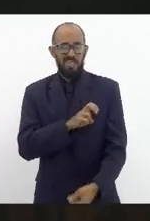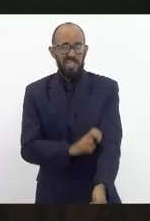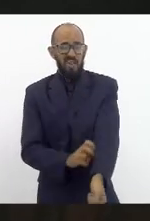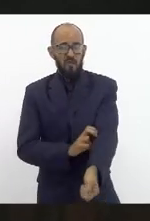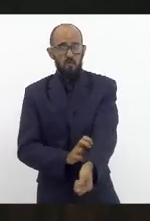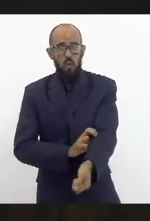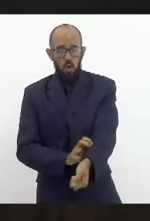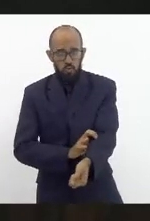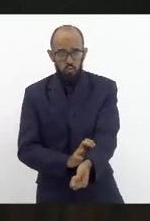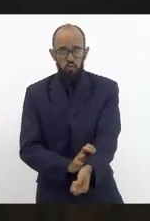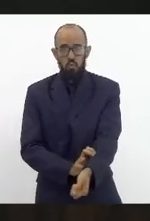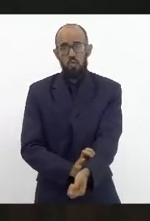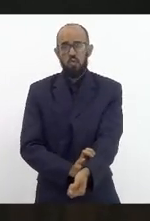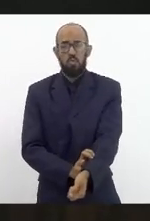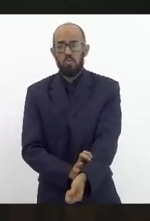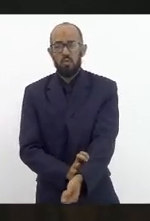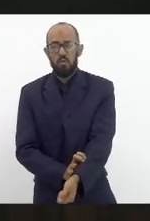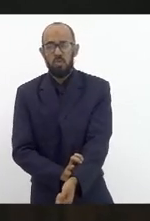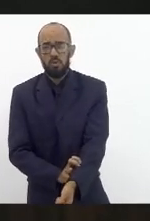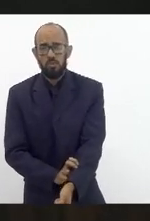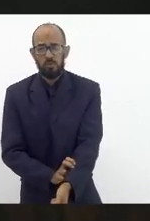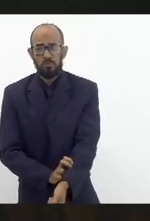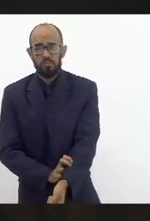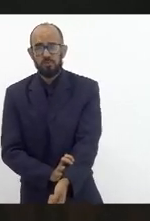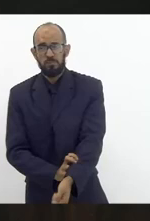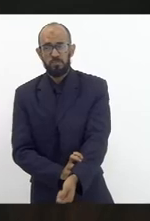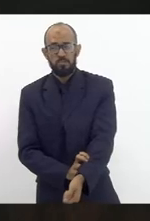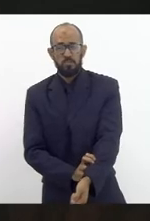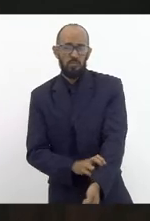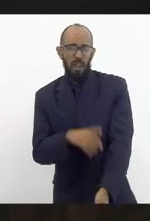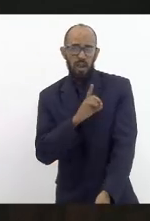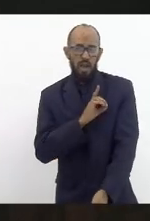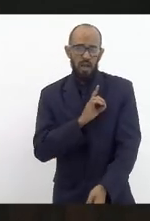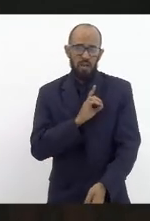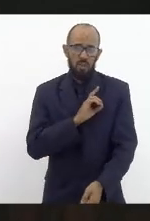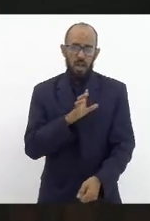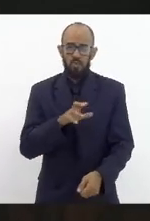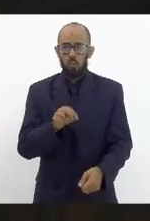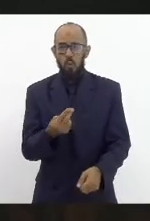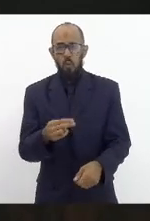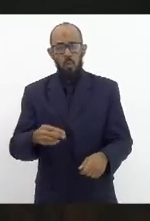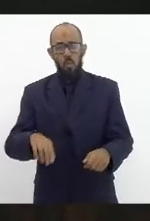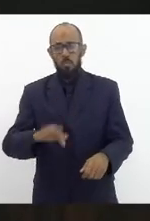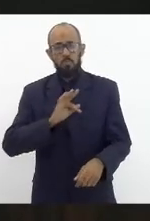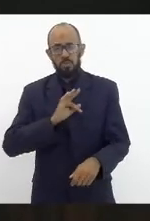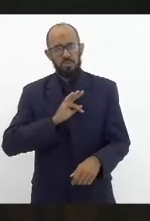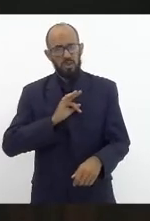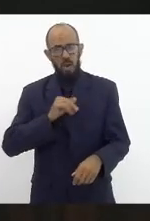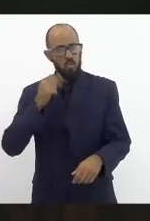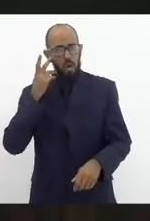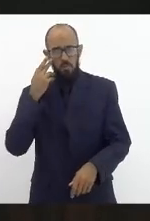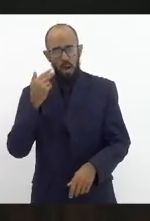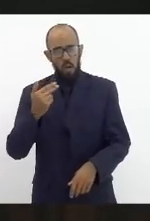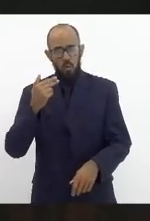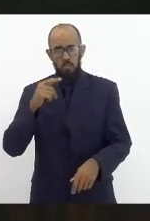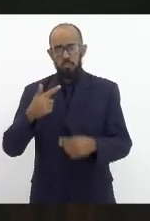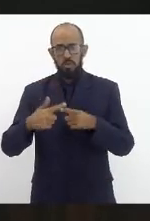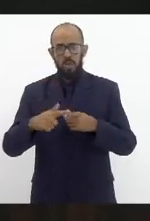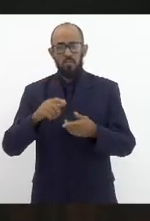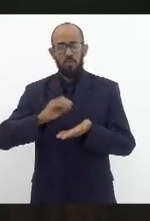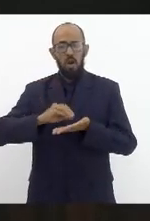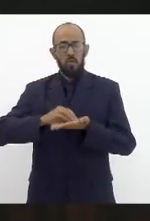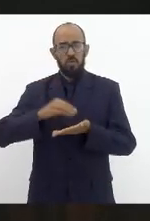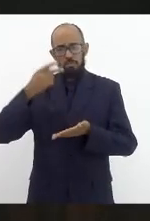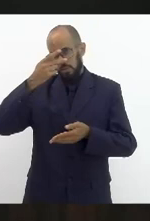nervoso, emocionalmente falando, tanto o delegado quanto o tira. Por quê? Porque não tem gente para atender. Meio que